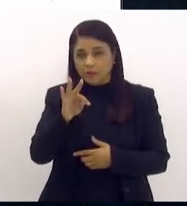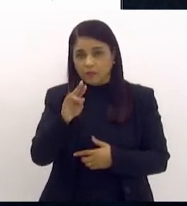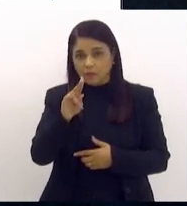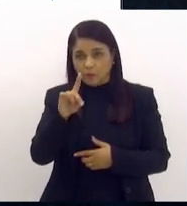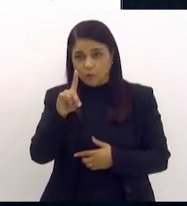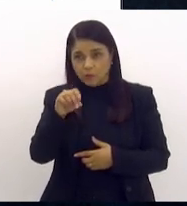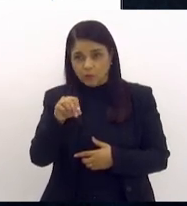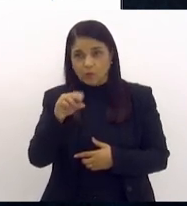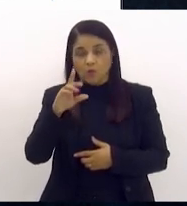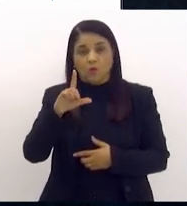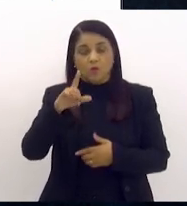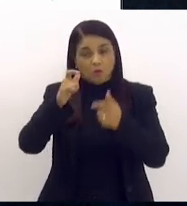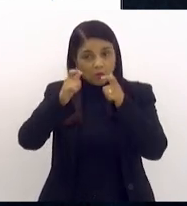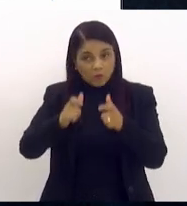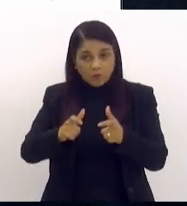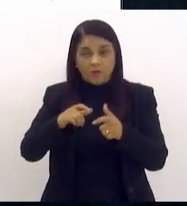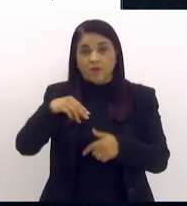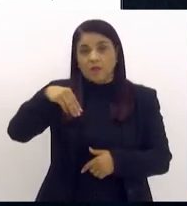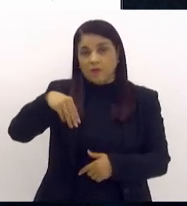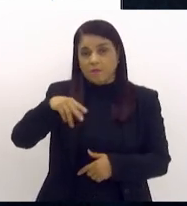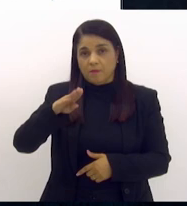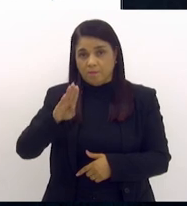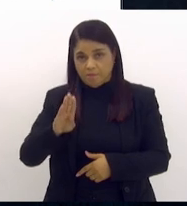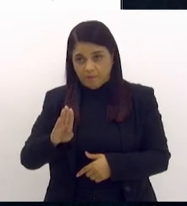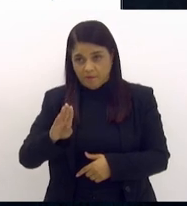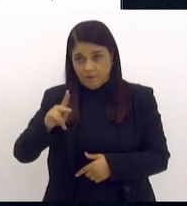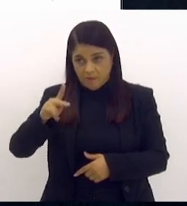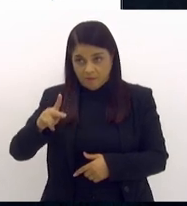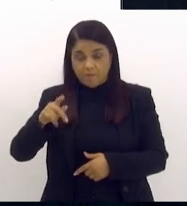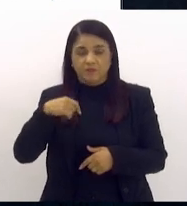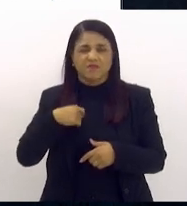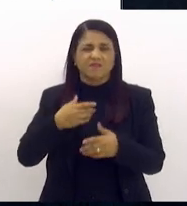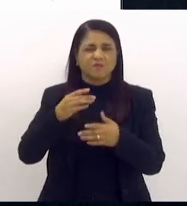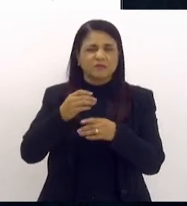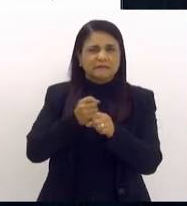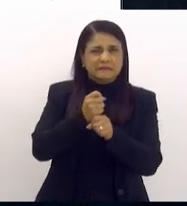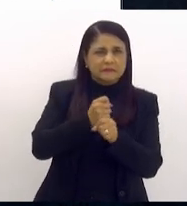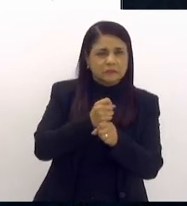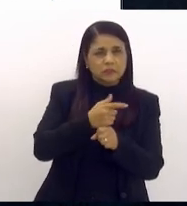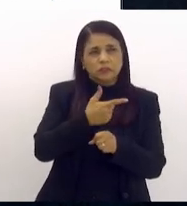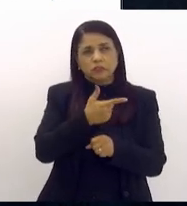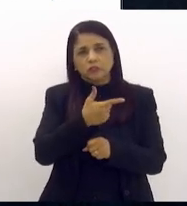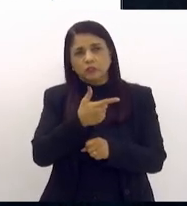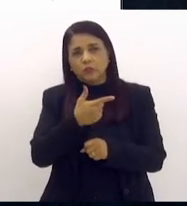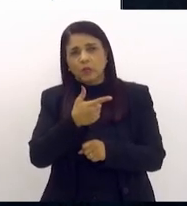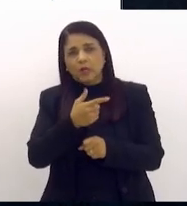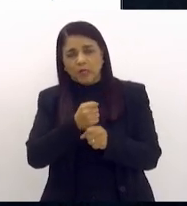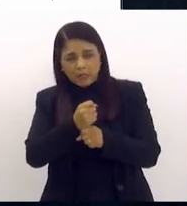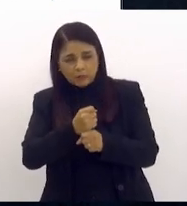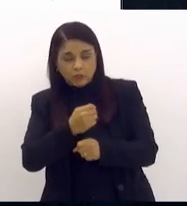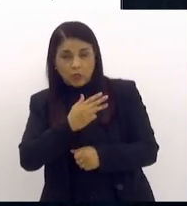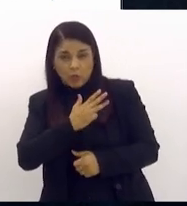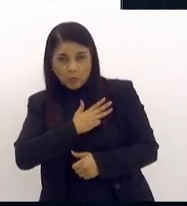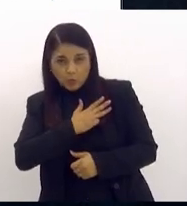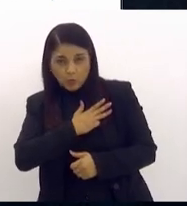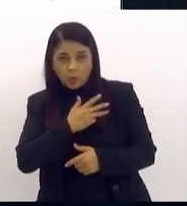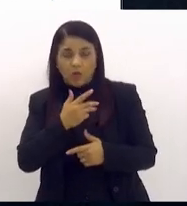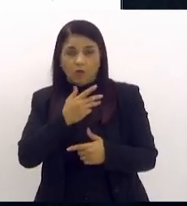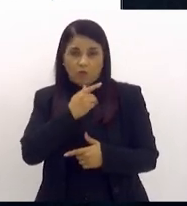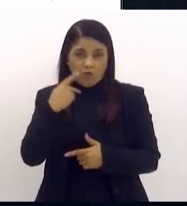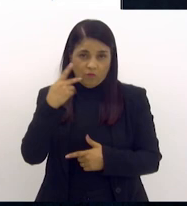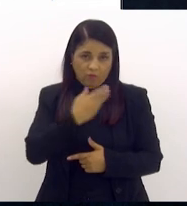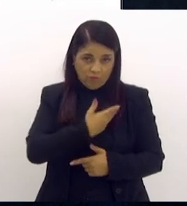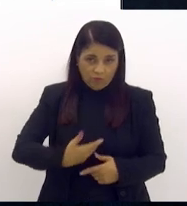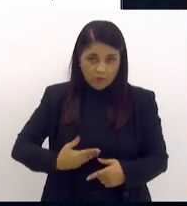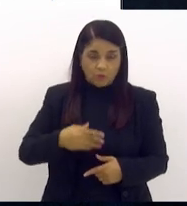NP depois de 2013 ali nos anos do governos Lula e do governo Dilma pra etapa